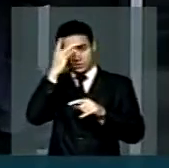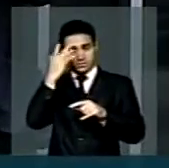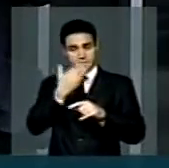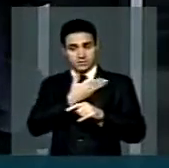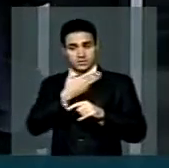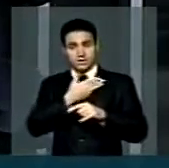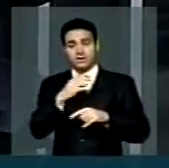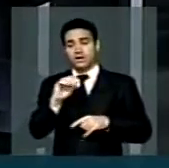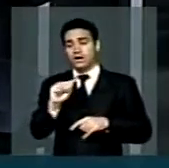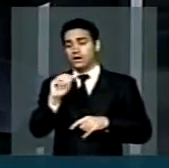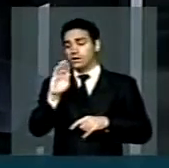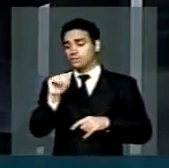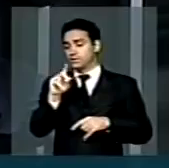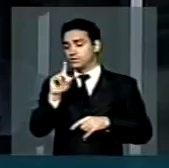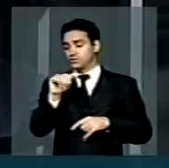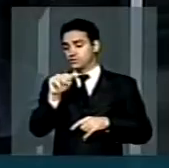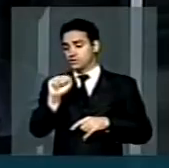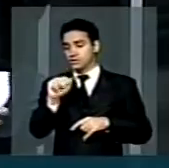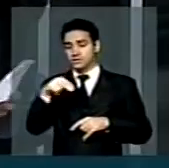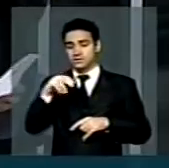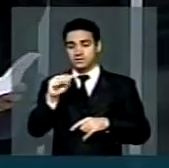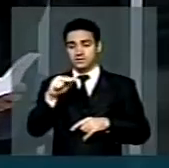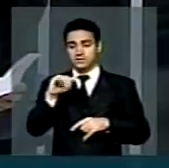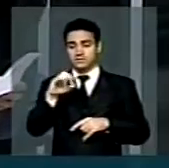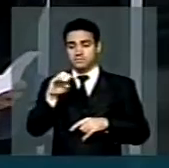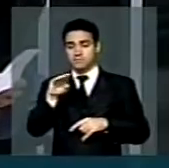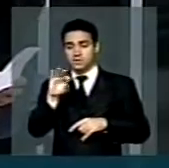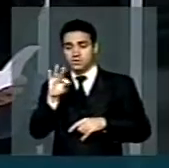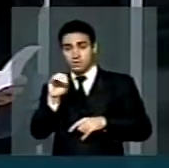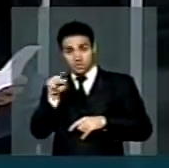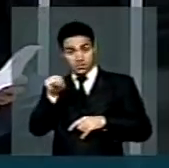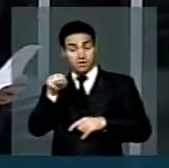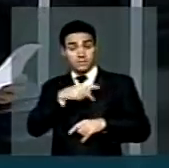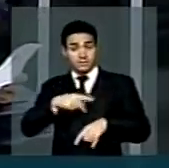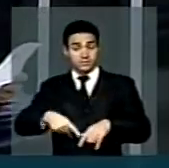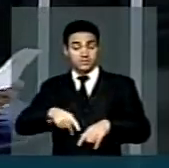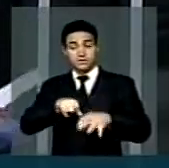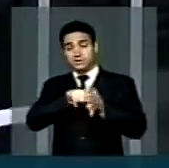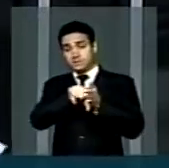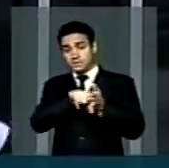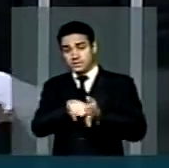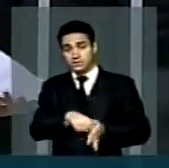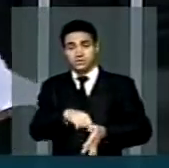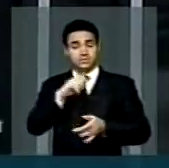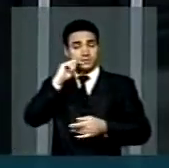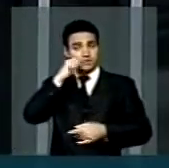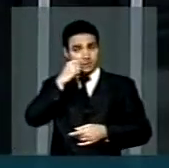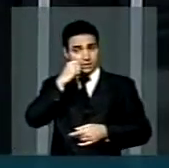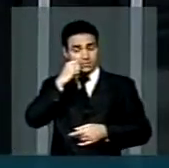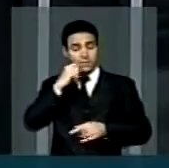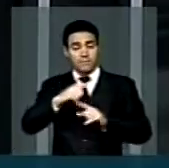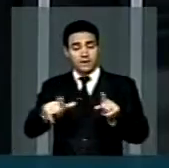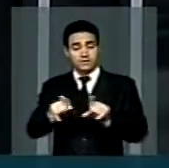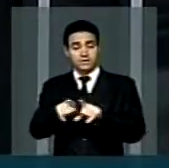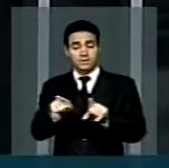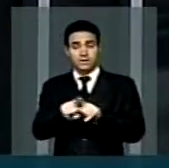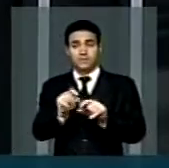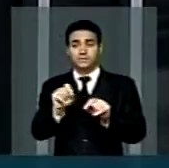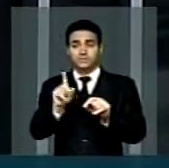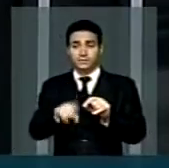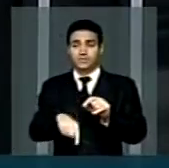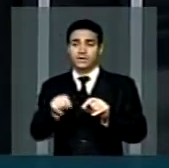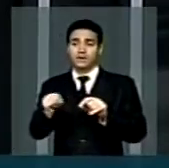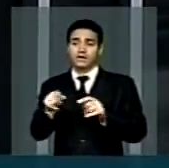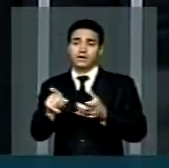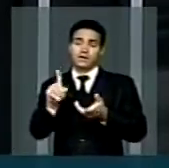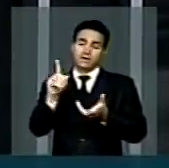companheiro Abdias do Nascimento, ela que preside o Instituto de Pesquisas e Estudo Afro-Brasileiros e que também é a viúva do